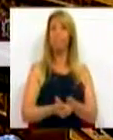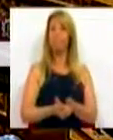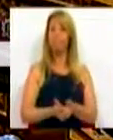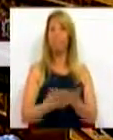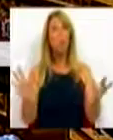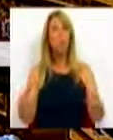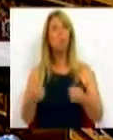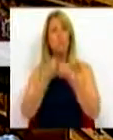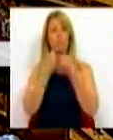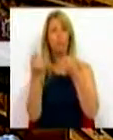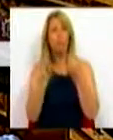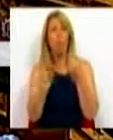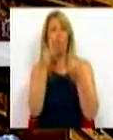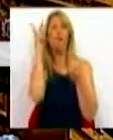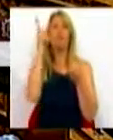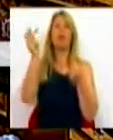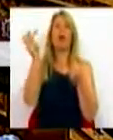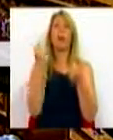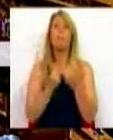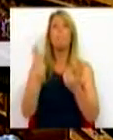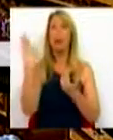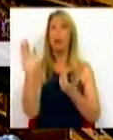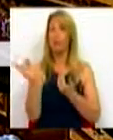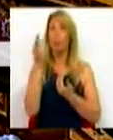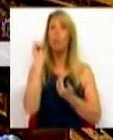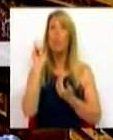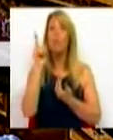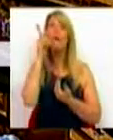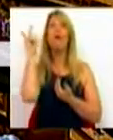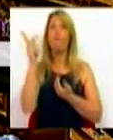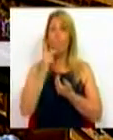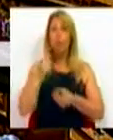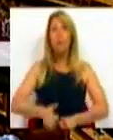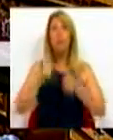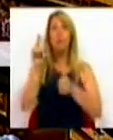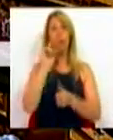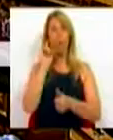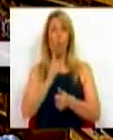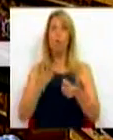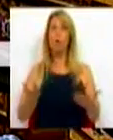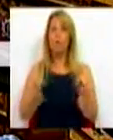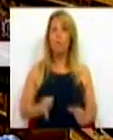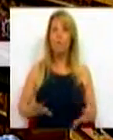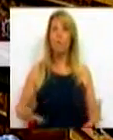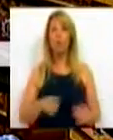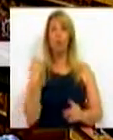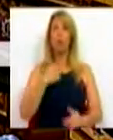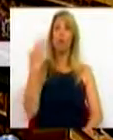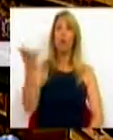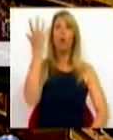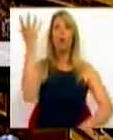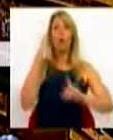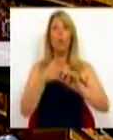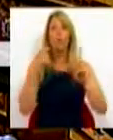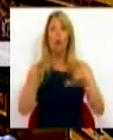não é vivermos mais, é vivermos com melhor qualidade de vida. A nossa cultura hospitalar e vivência ao nível das